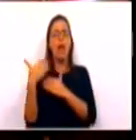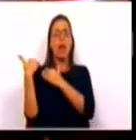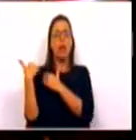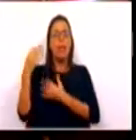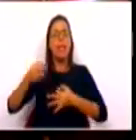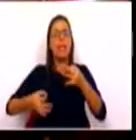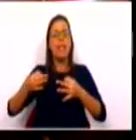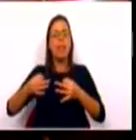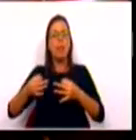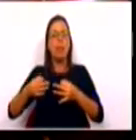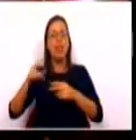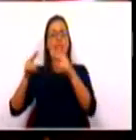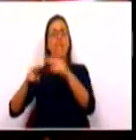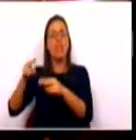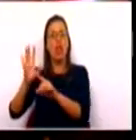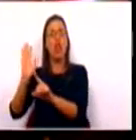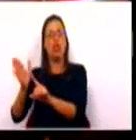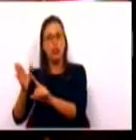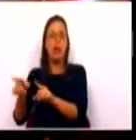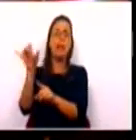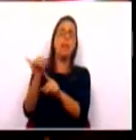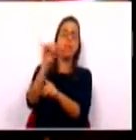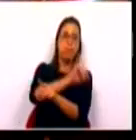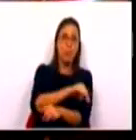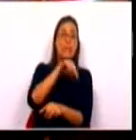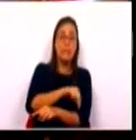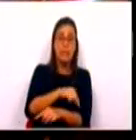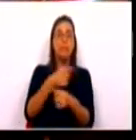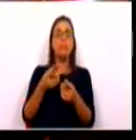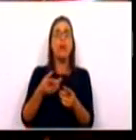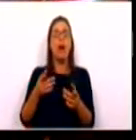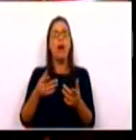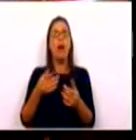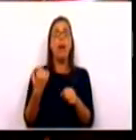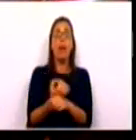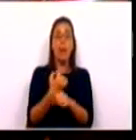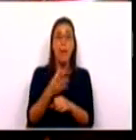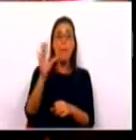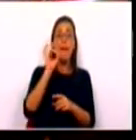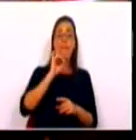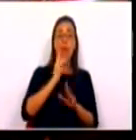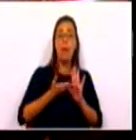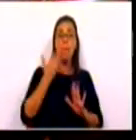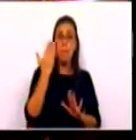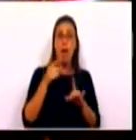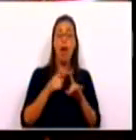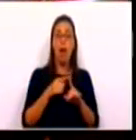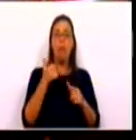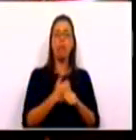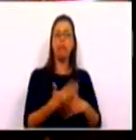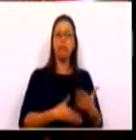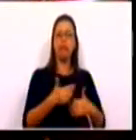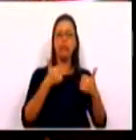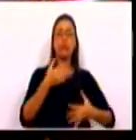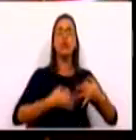dos tribunais administrativos e fiscais. Também aqui pretendemos libertar para tarefas de maior valor acrescentado para o bom